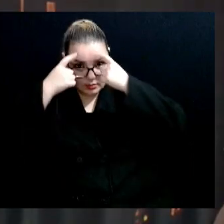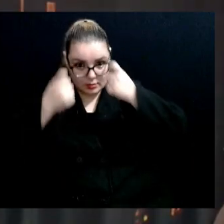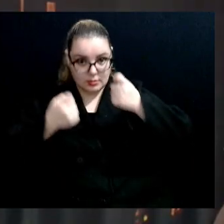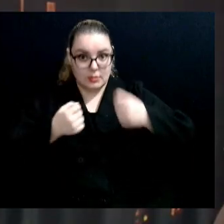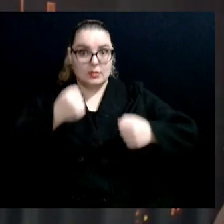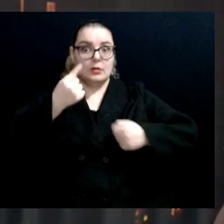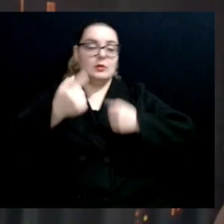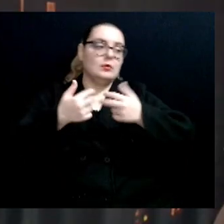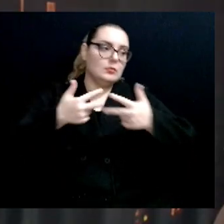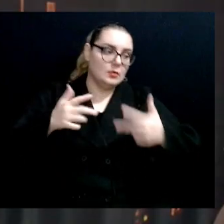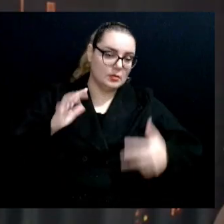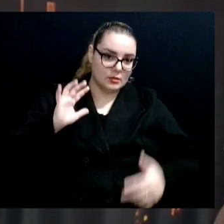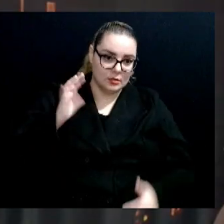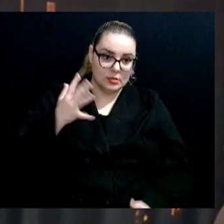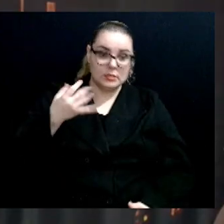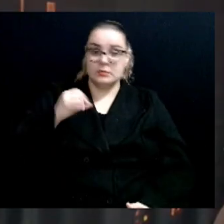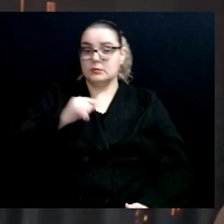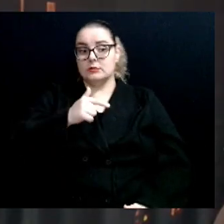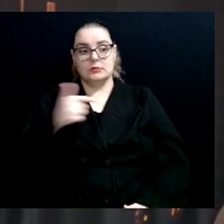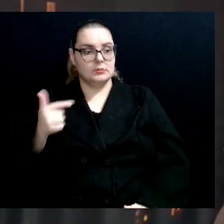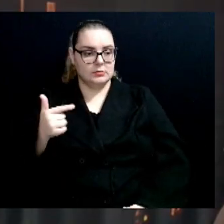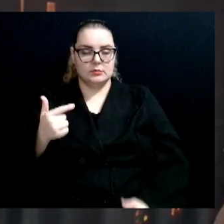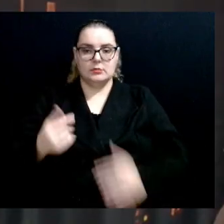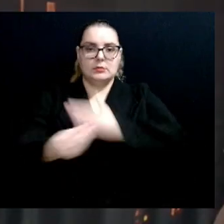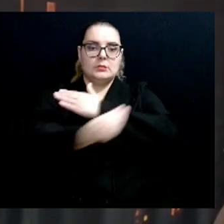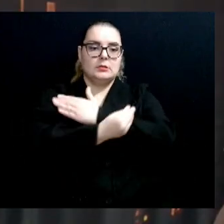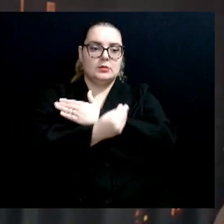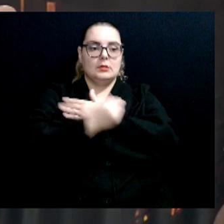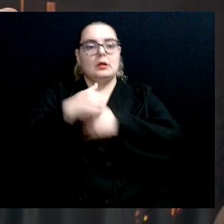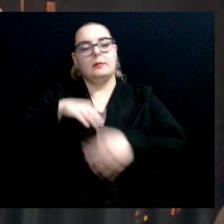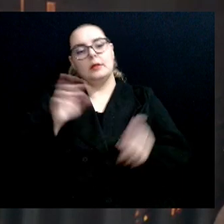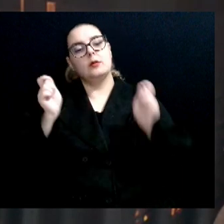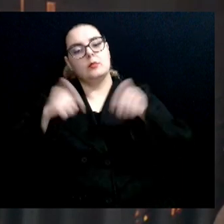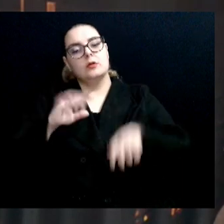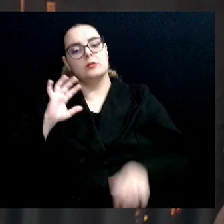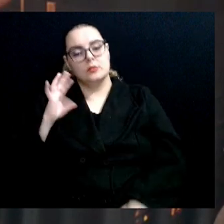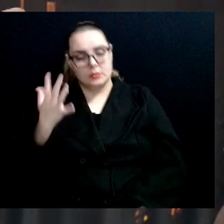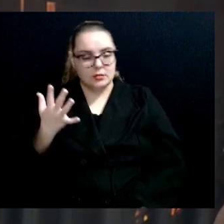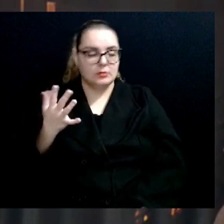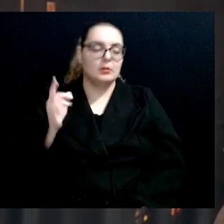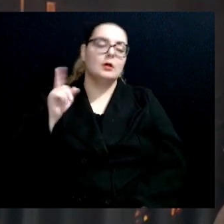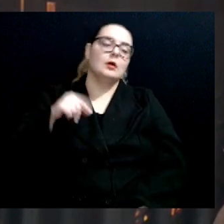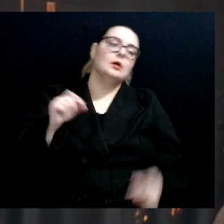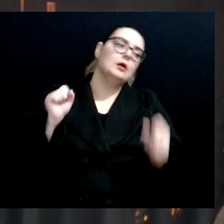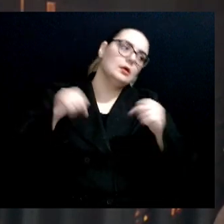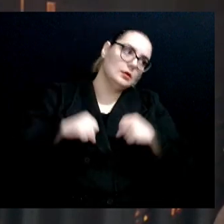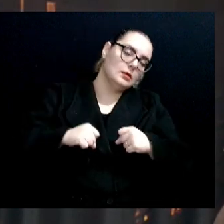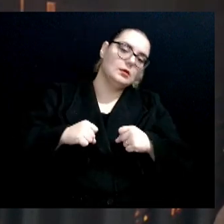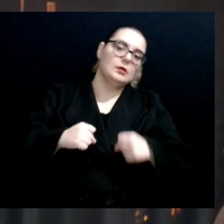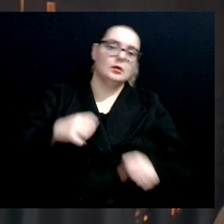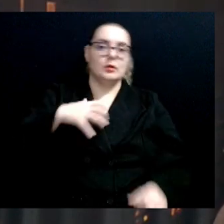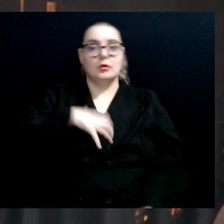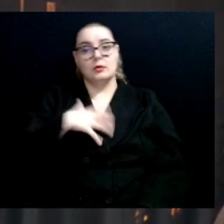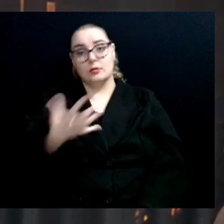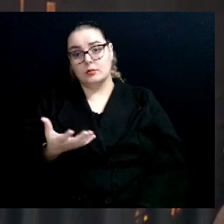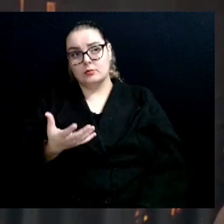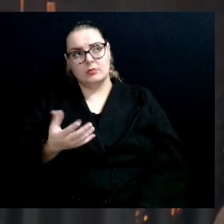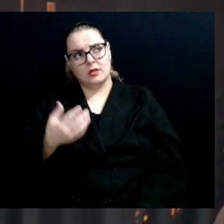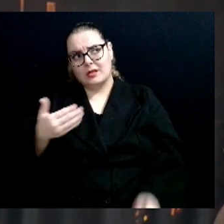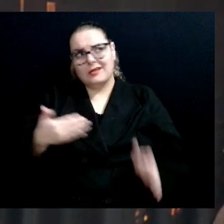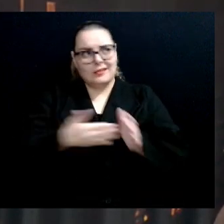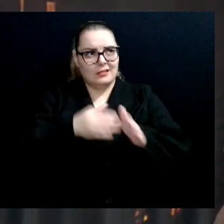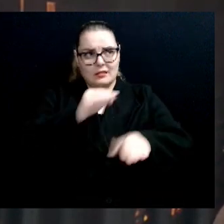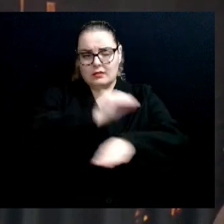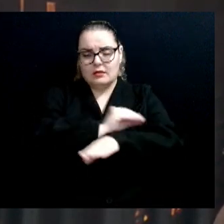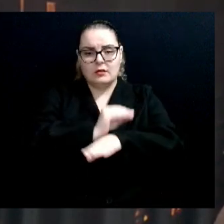se eu não tiver me cuidado, isso é mais provável de acontecer. Sim. E aí sim vai haver a punição, mesmo cuidando, né? Você vê o número